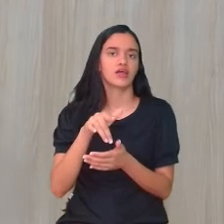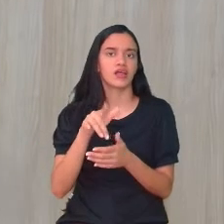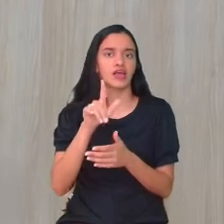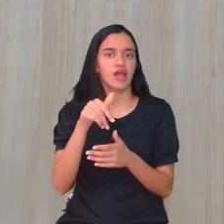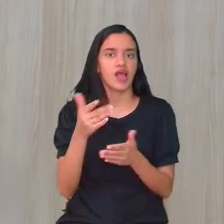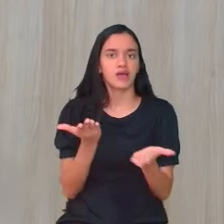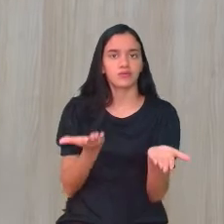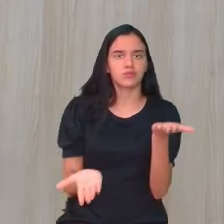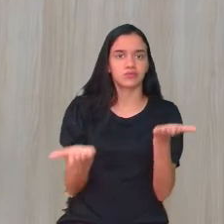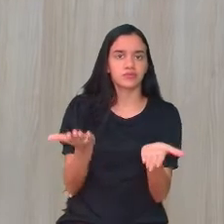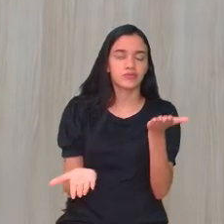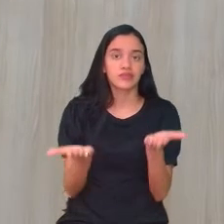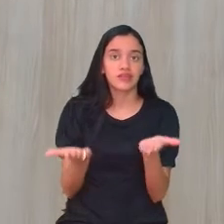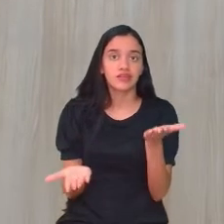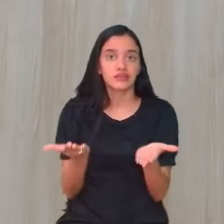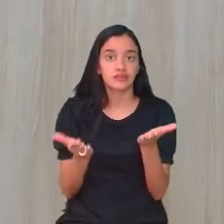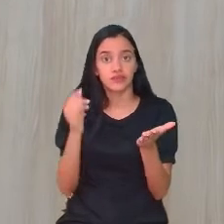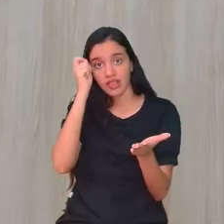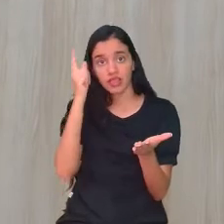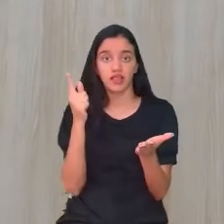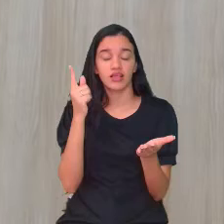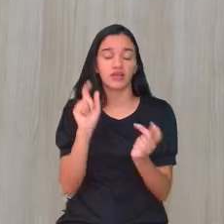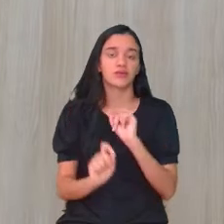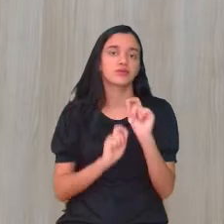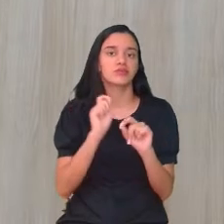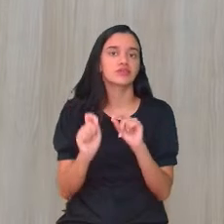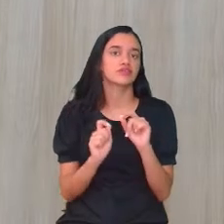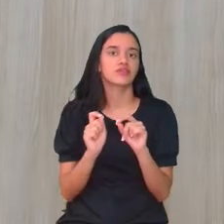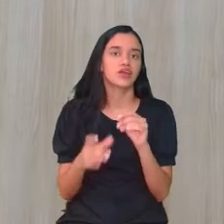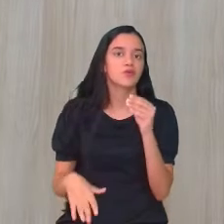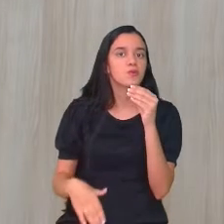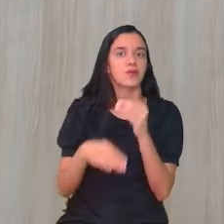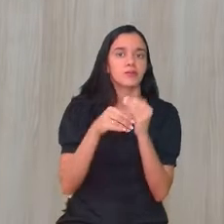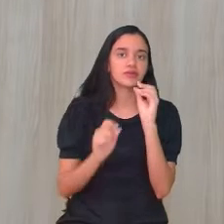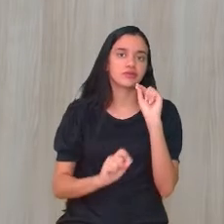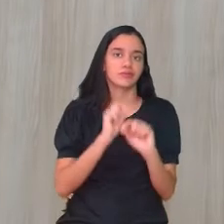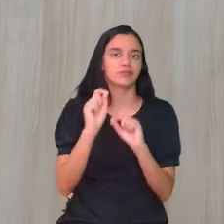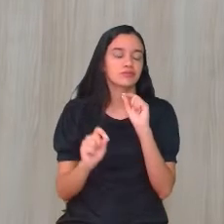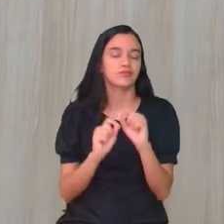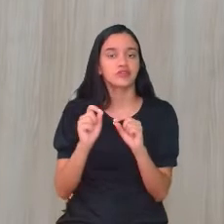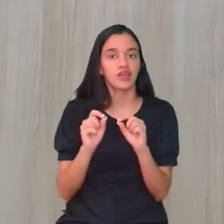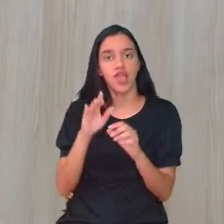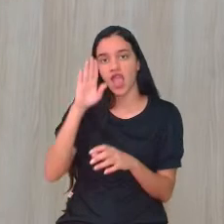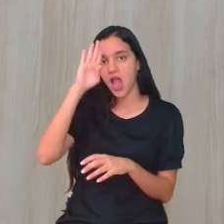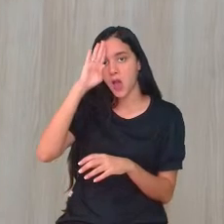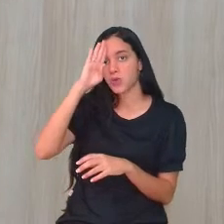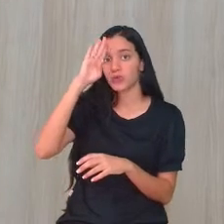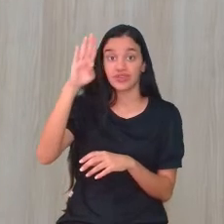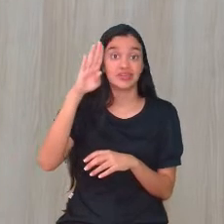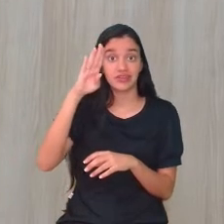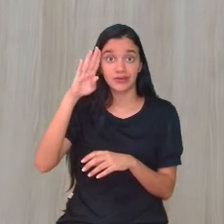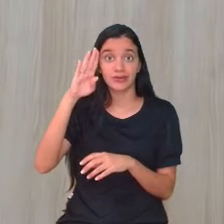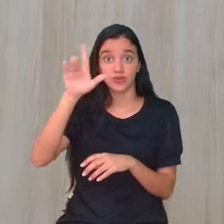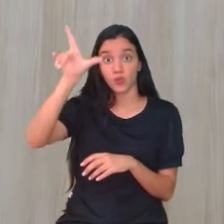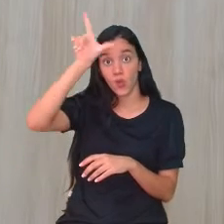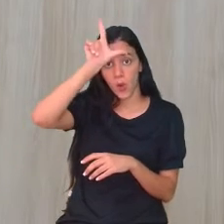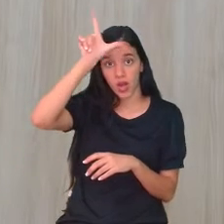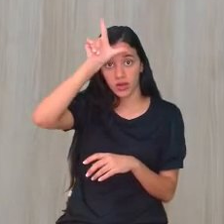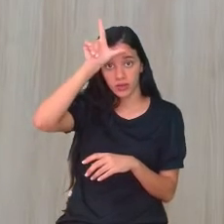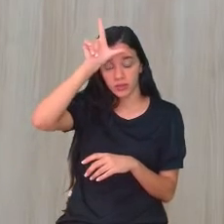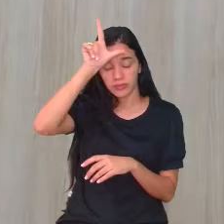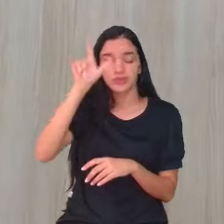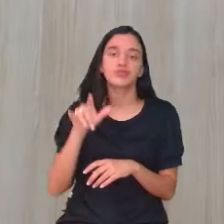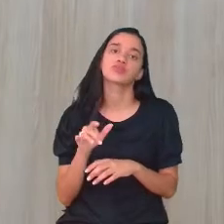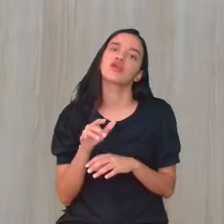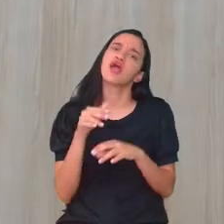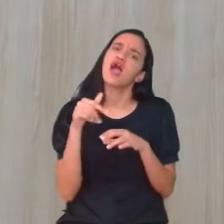nenhuma dessas duas ideologias. O que vai imperar vai ser a autoridade do líder, né? Então,